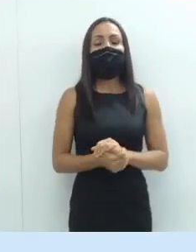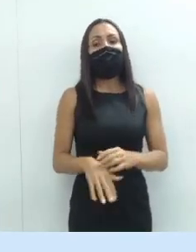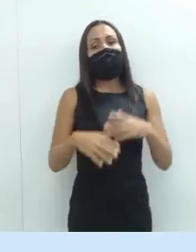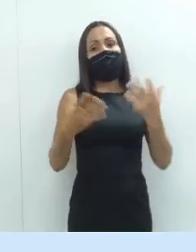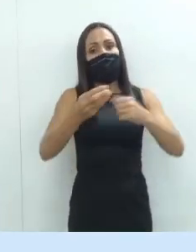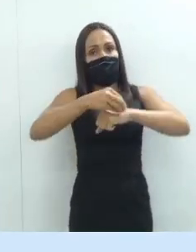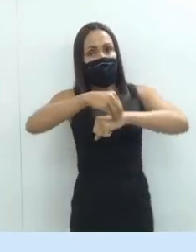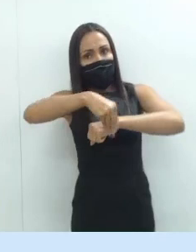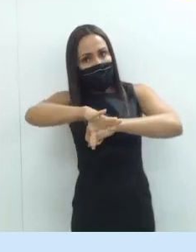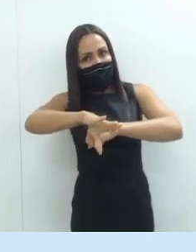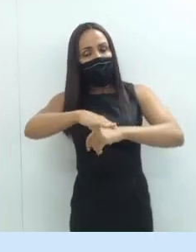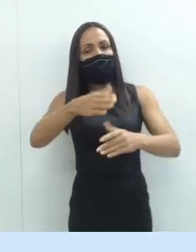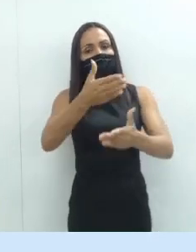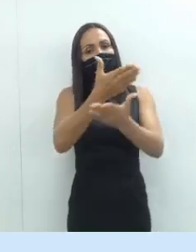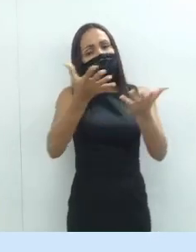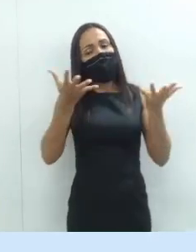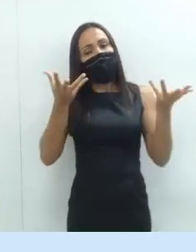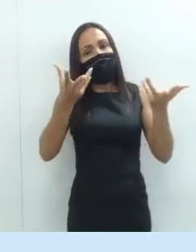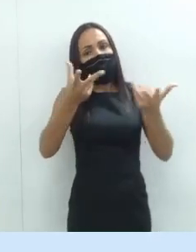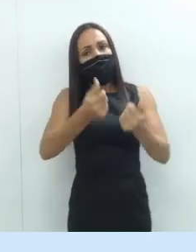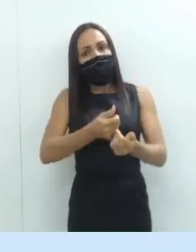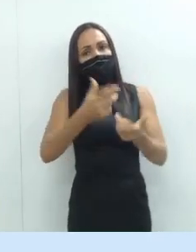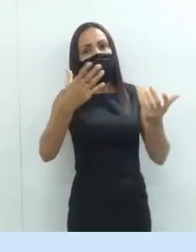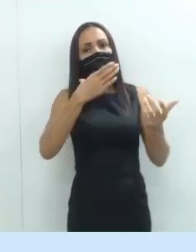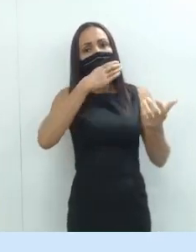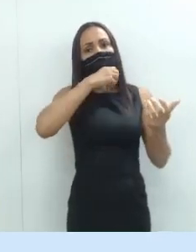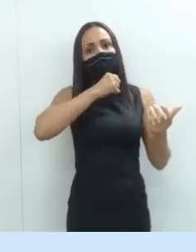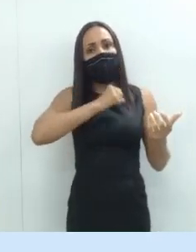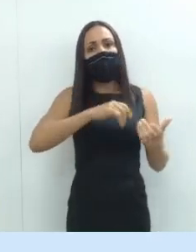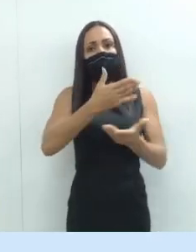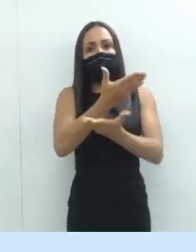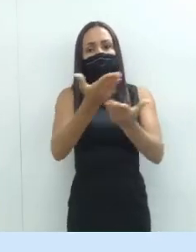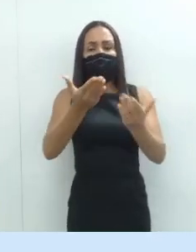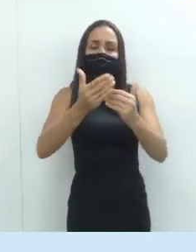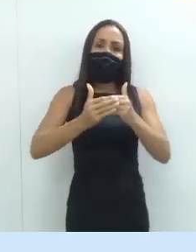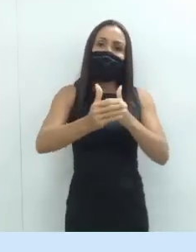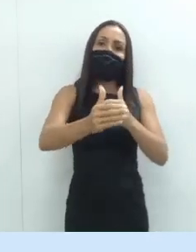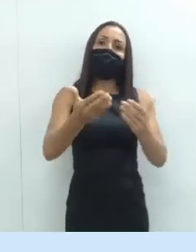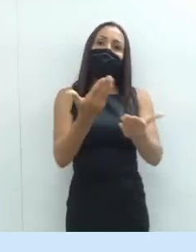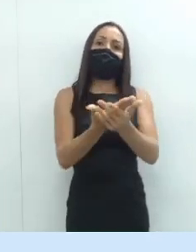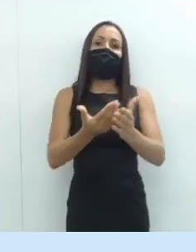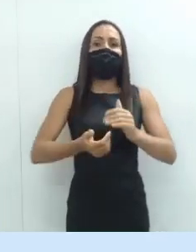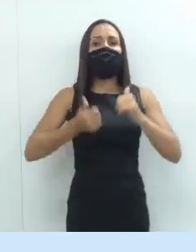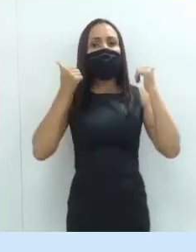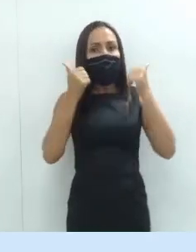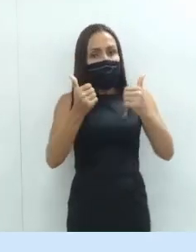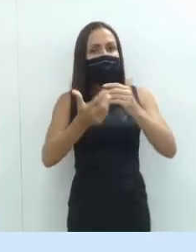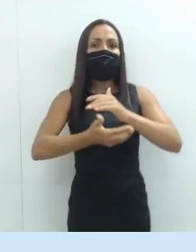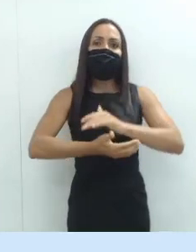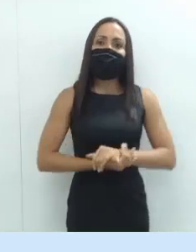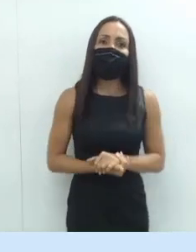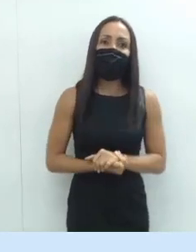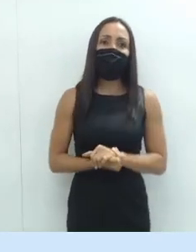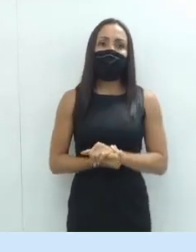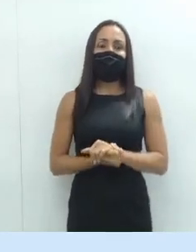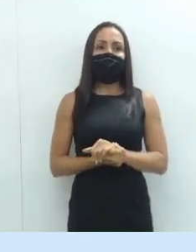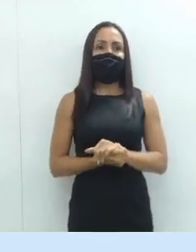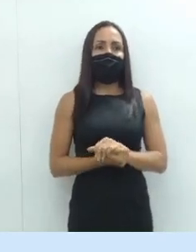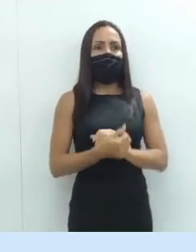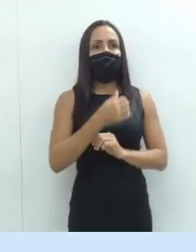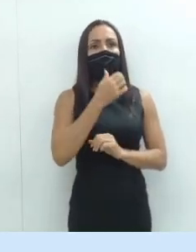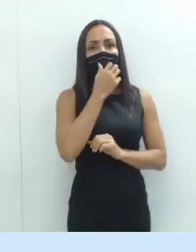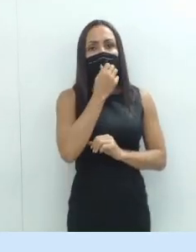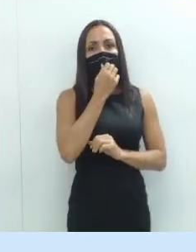essa mensagem maravilhosa do Paulo Freire para a gente iniciar essa aula de hoje, certo? Então, olha